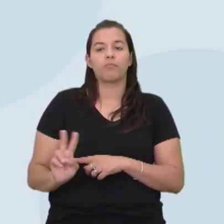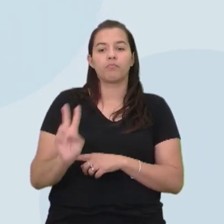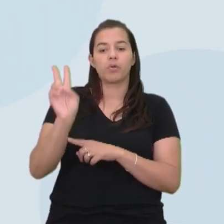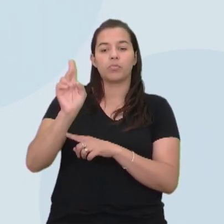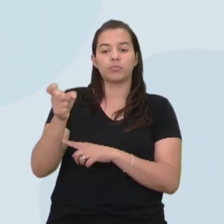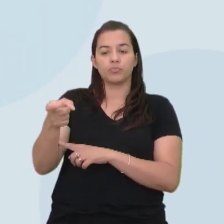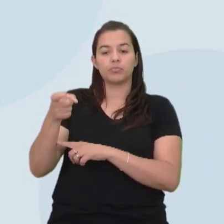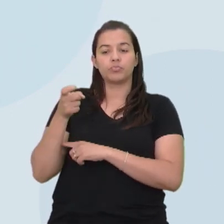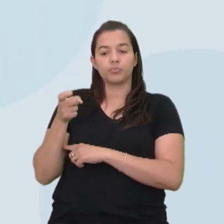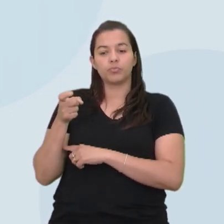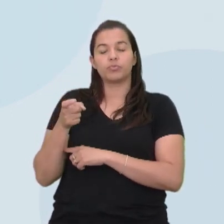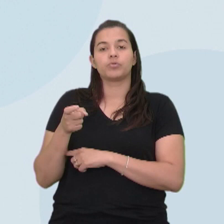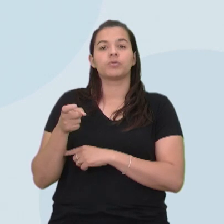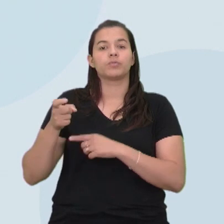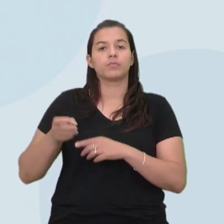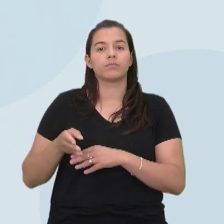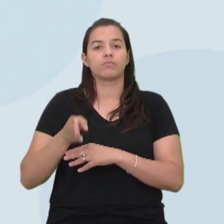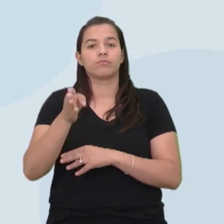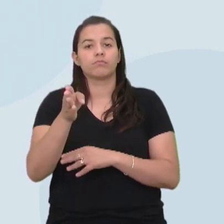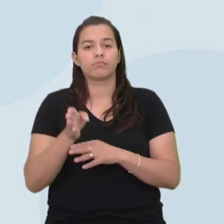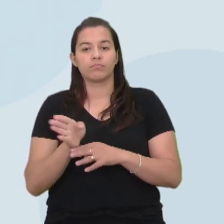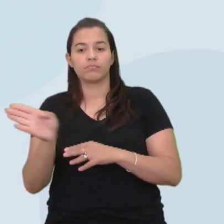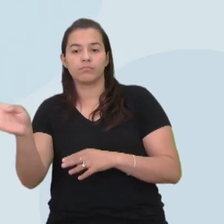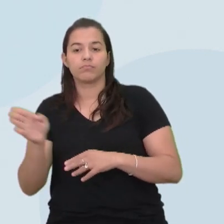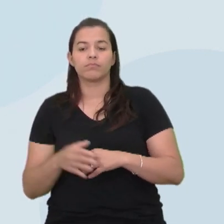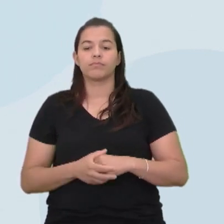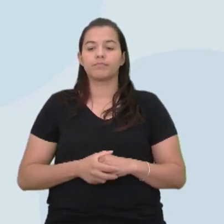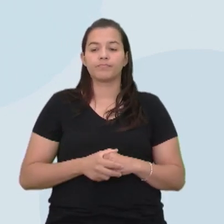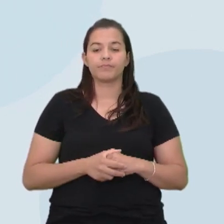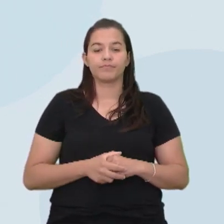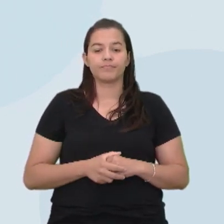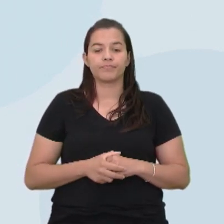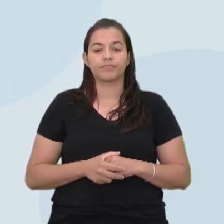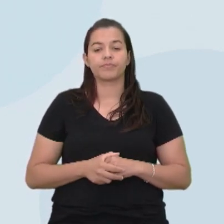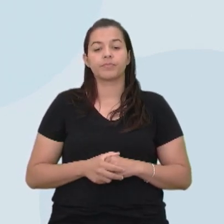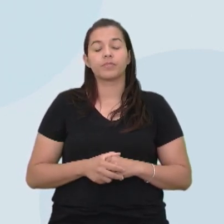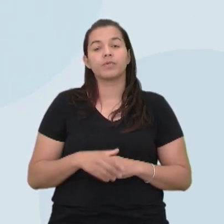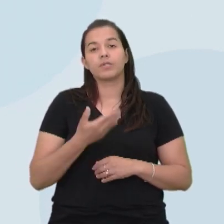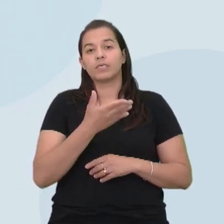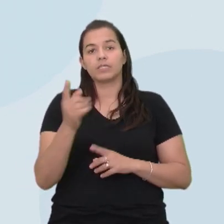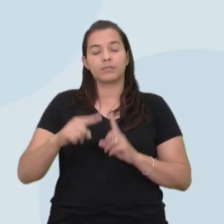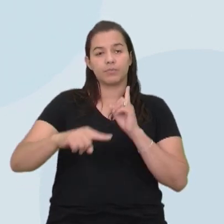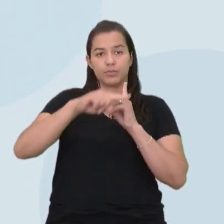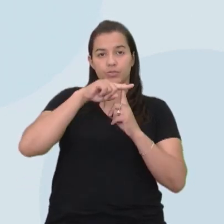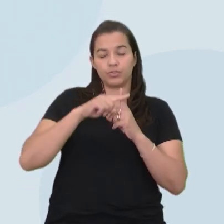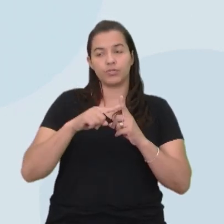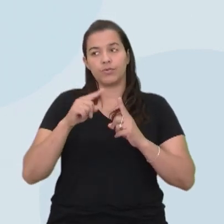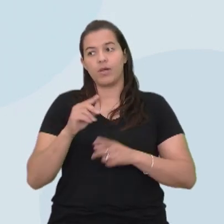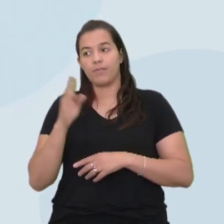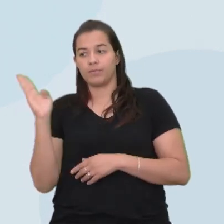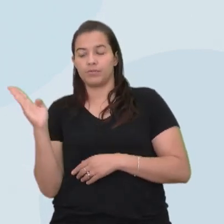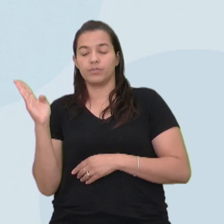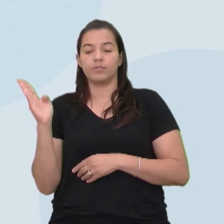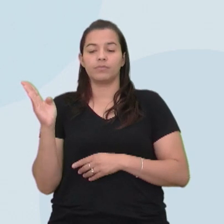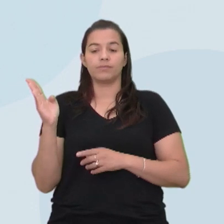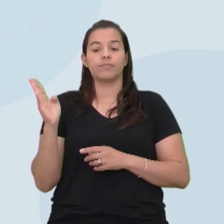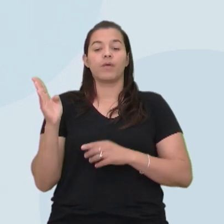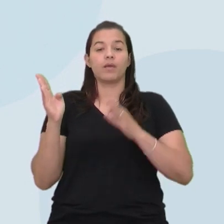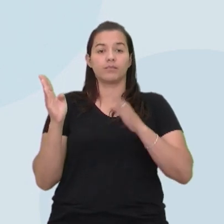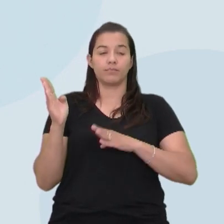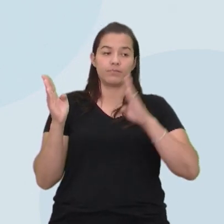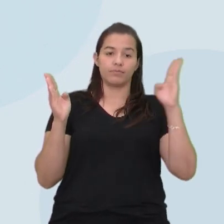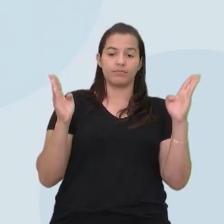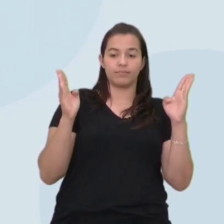pode fazer seu bonequinho andar para a direita. Pode adicionar... Lembrando que se você for positivo, é para a direita. Se você colocar negativo, ele vai para a esquerda.